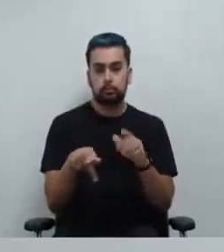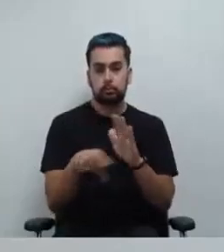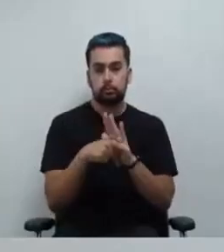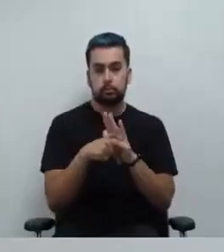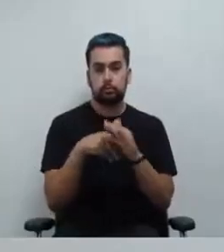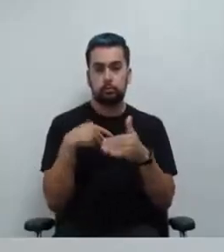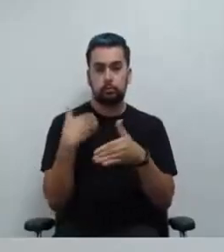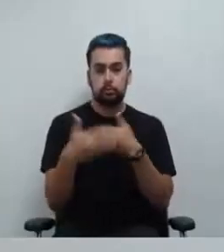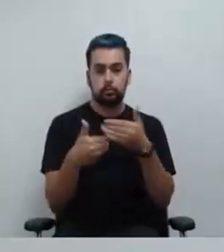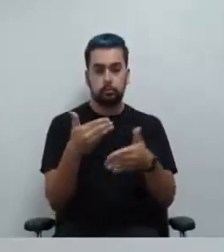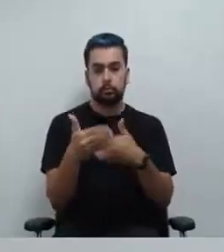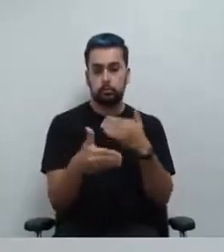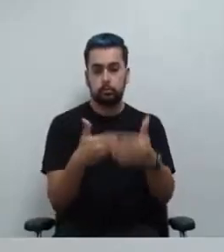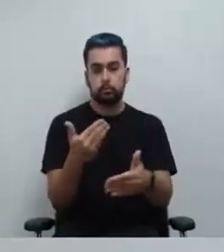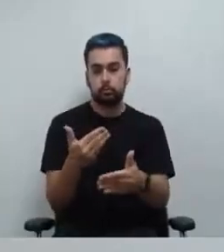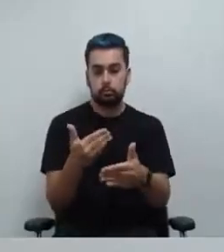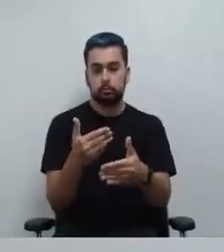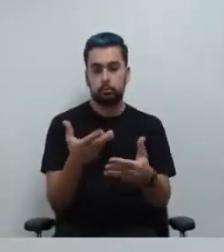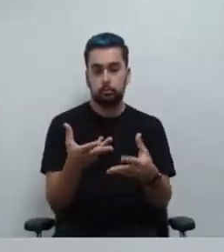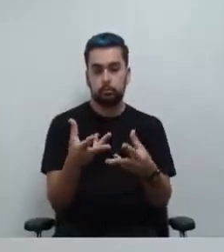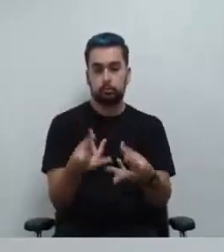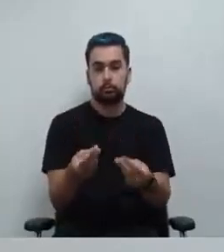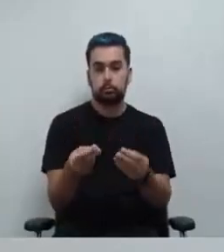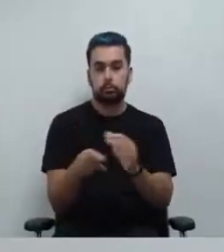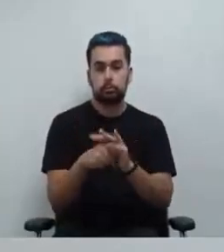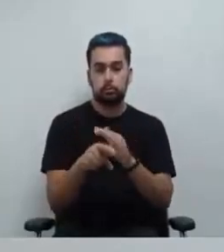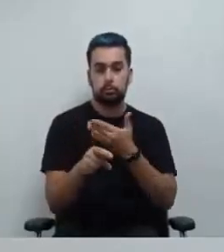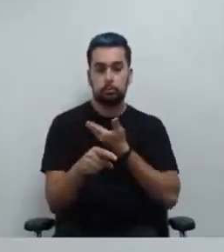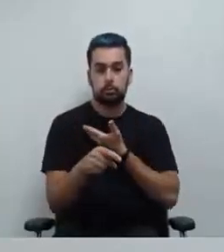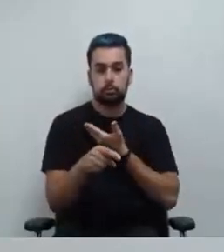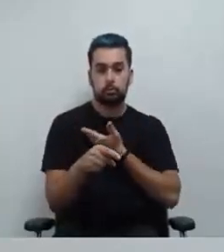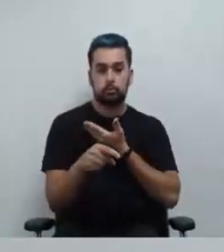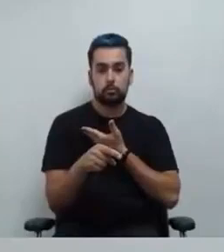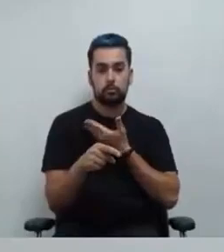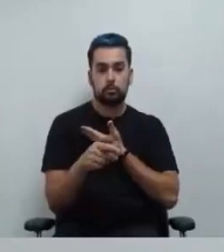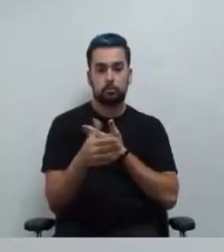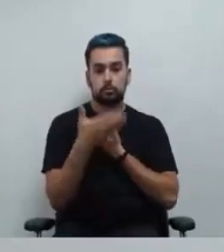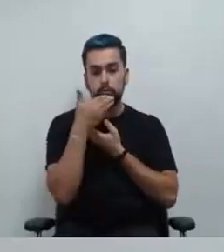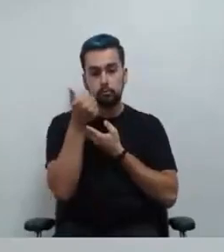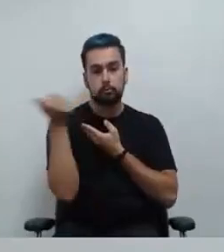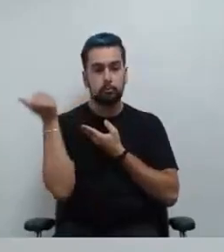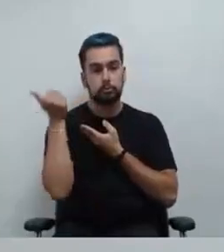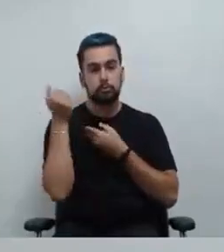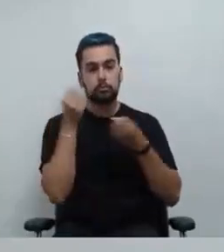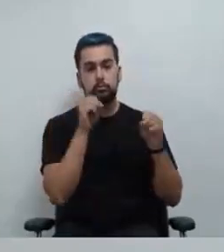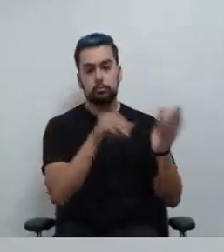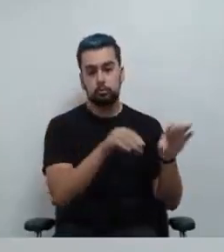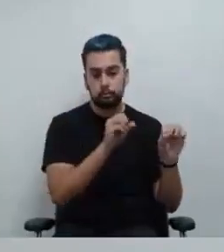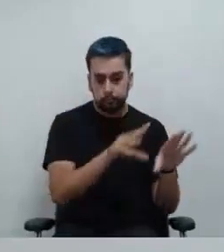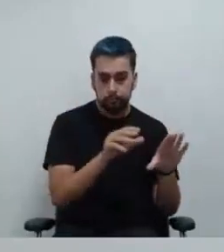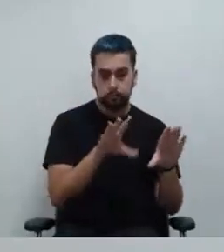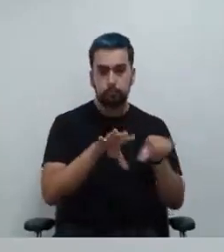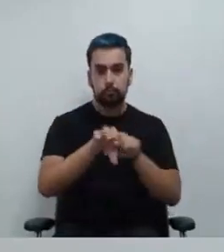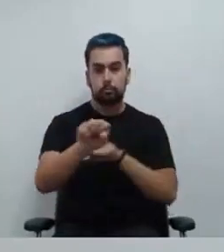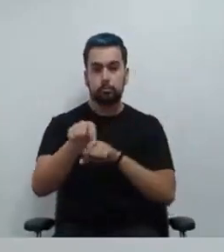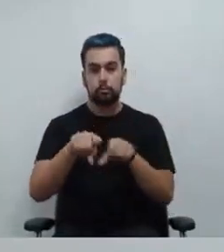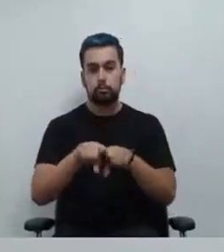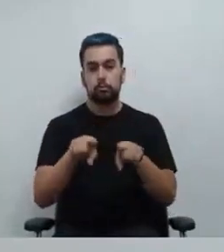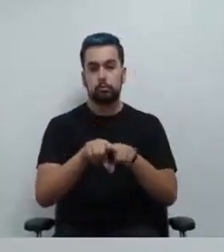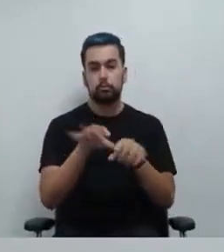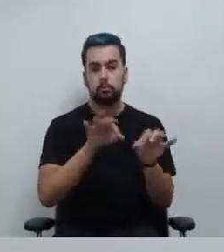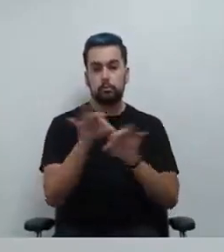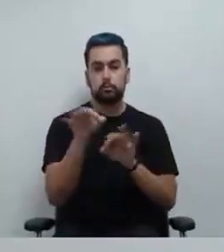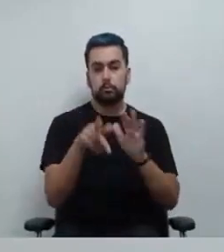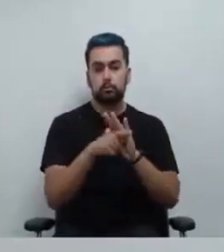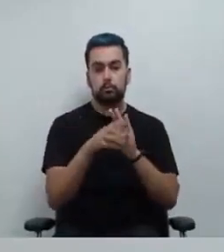processo de recepção dos colegas e aprimoramento, treinamento, formação a ser planejado pela